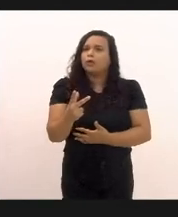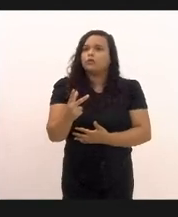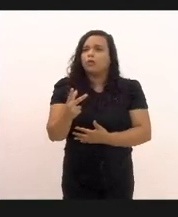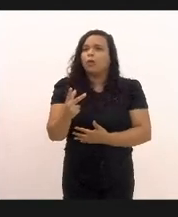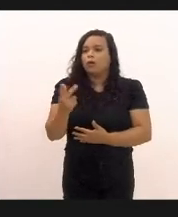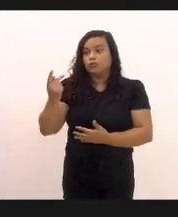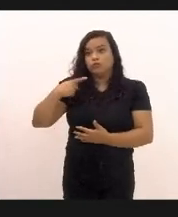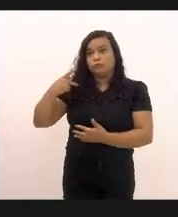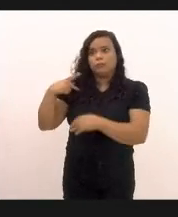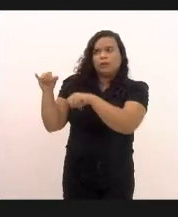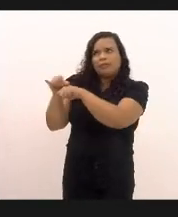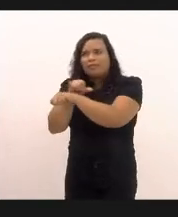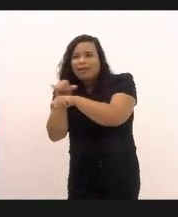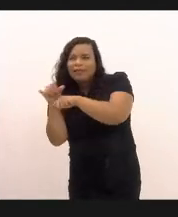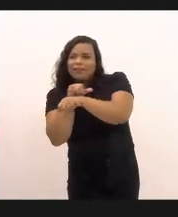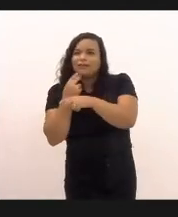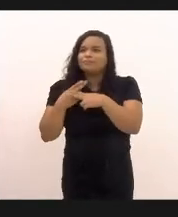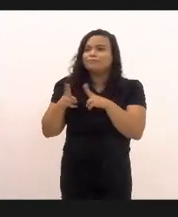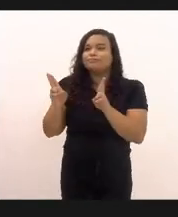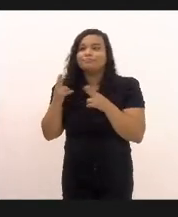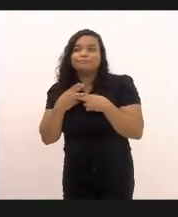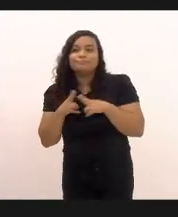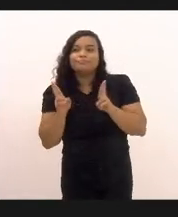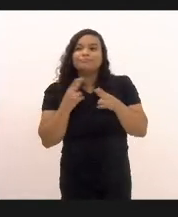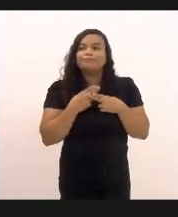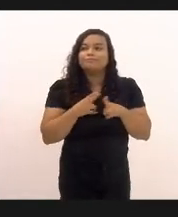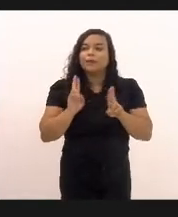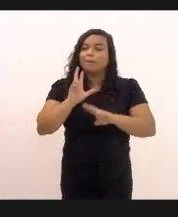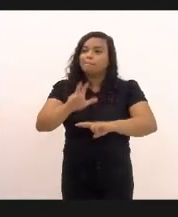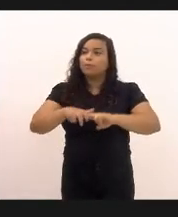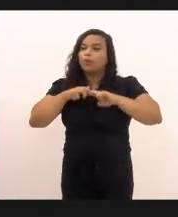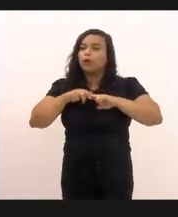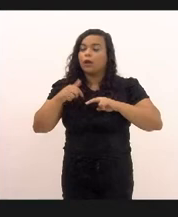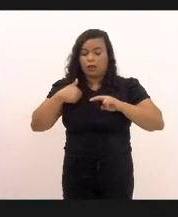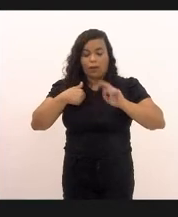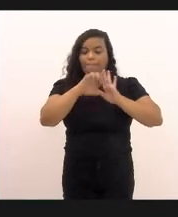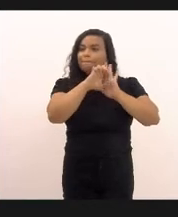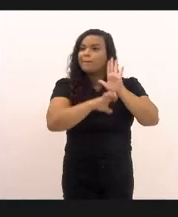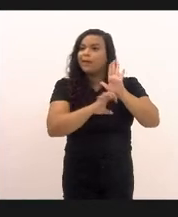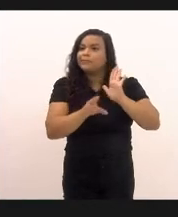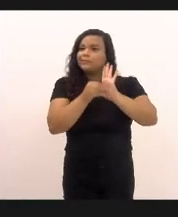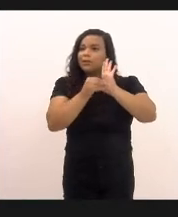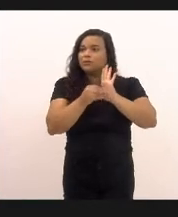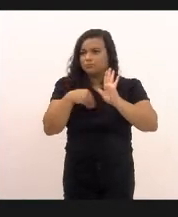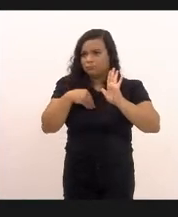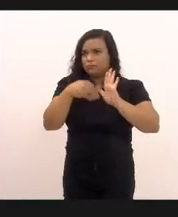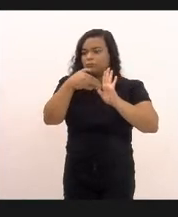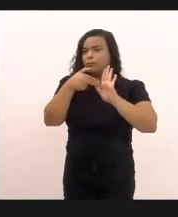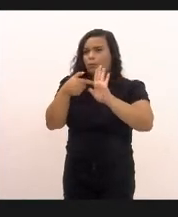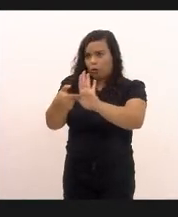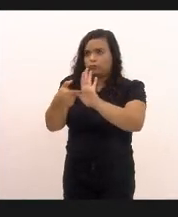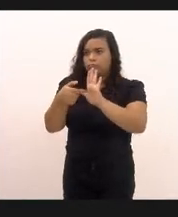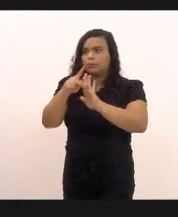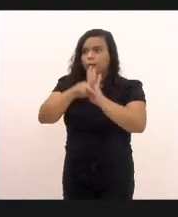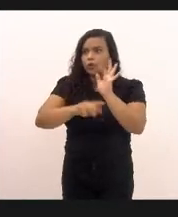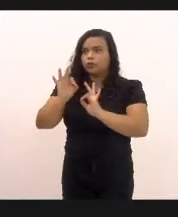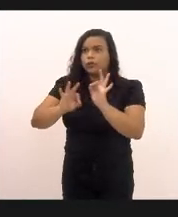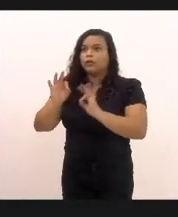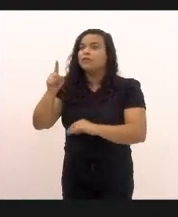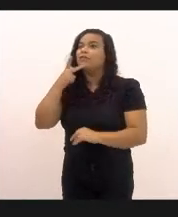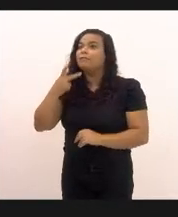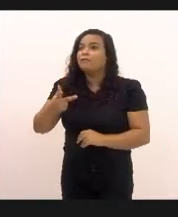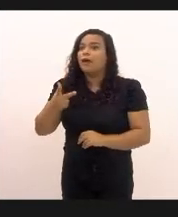mim, em razão de uma emenda que eu apresentei a um projeto, atribuíram-me o rótulo de